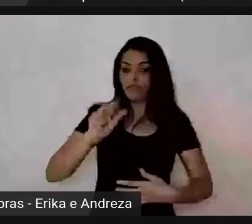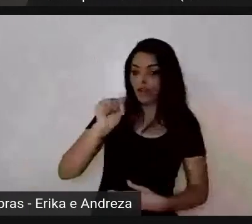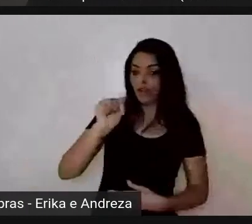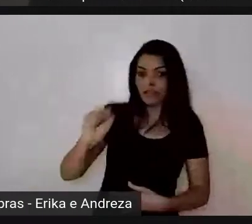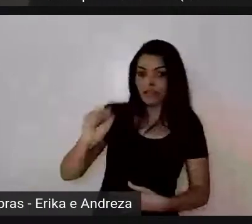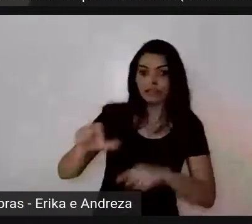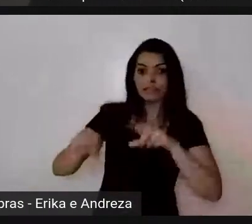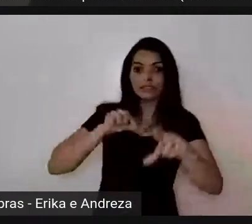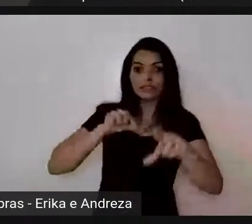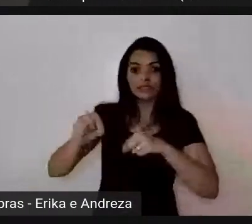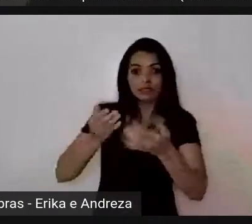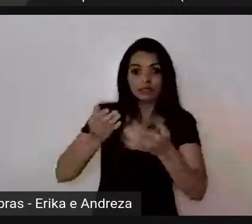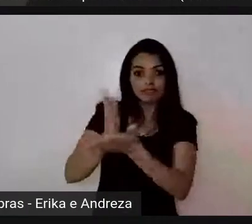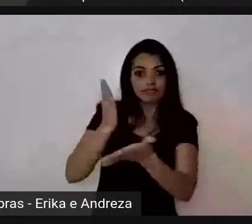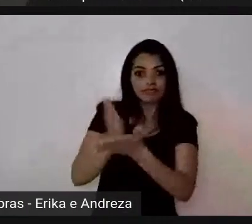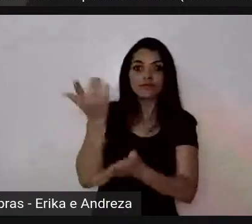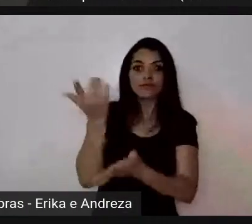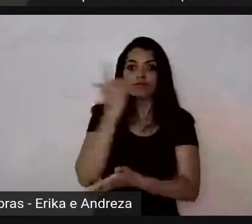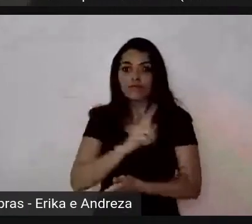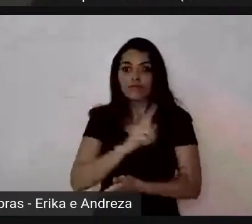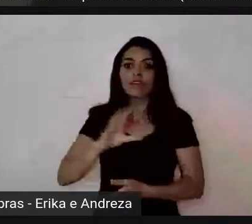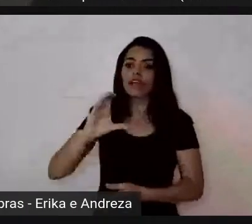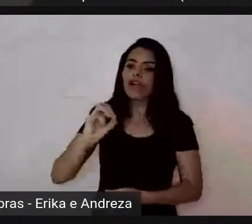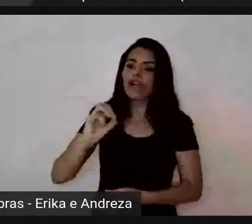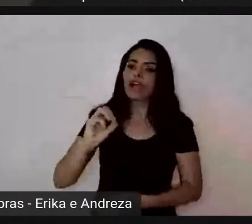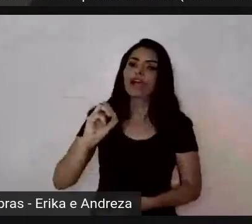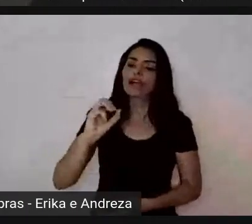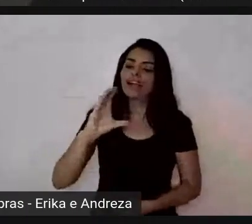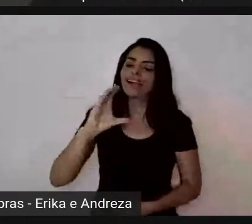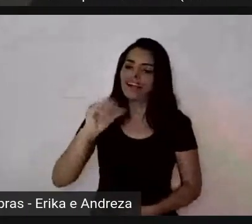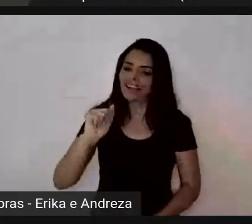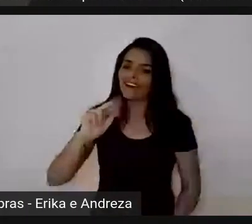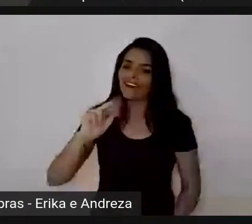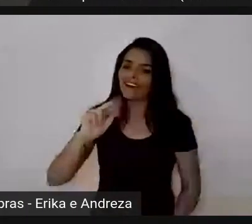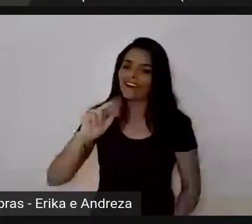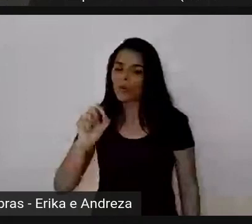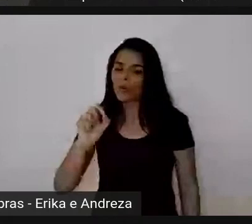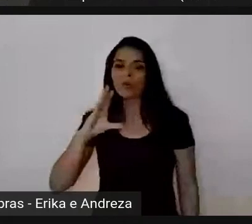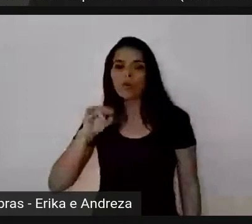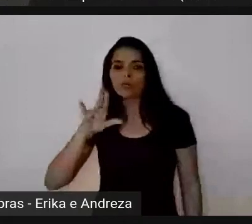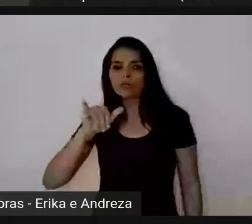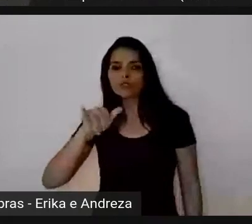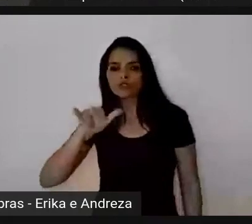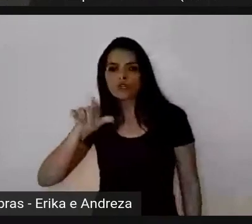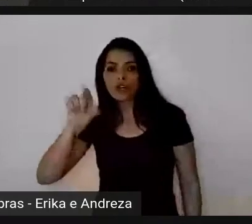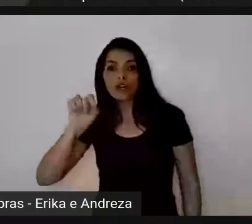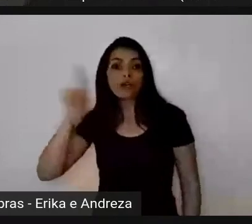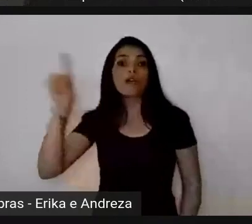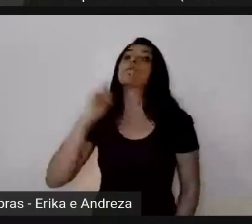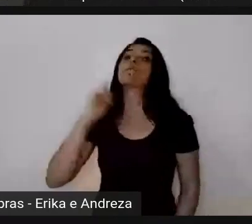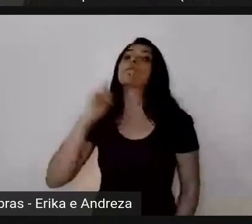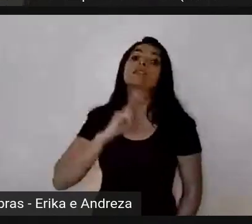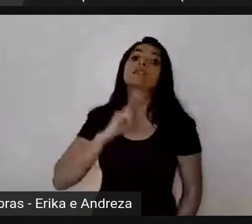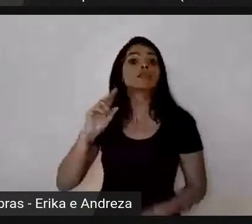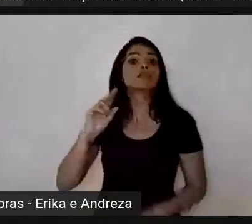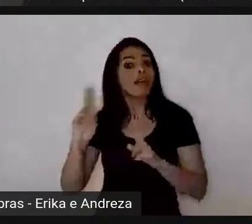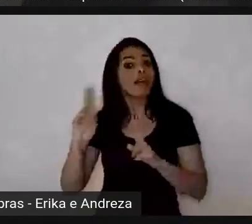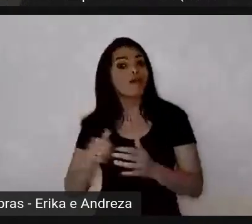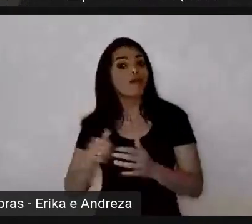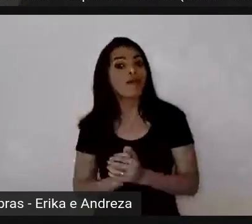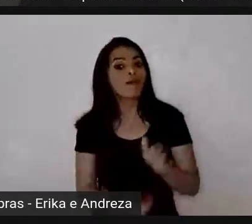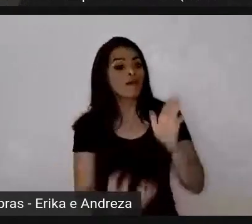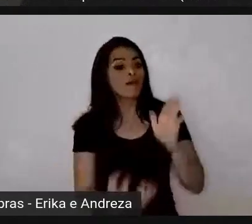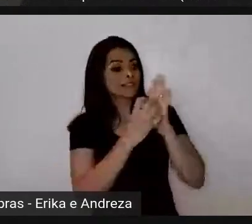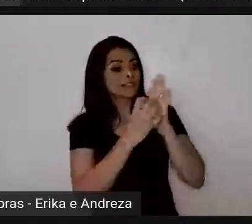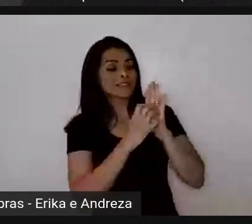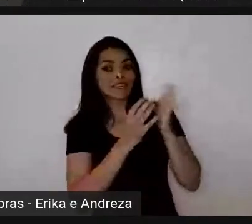seletivo dos cargos comissionados. E algo que acontece em Minas é que, em determinadas funções, a maior parte dos servidores selecionados